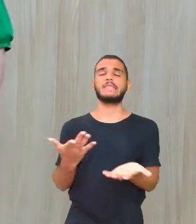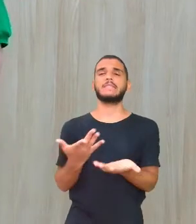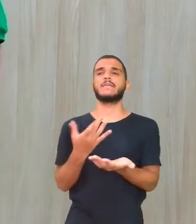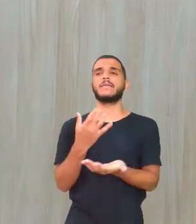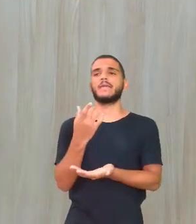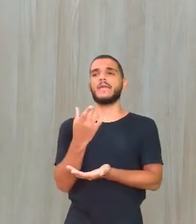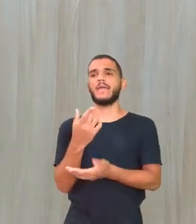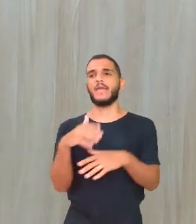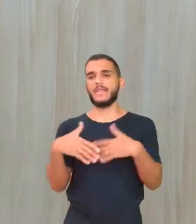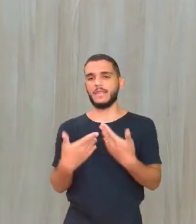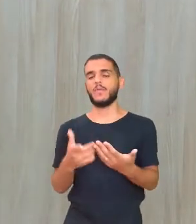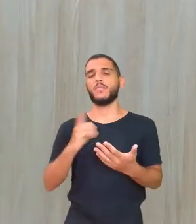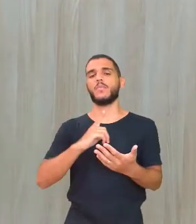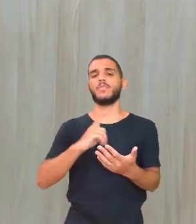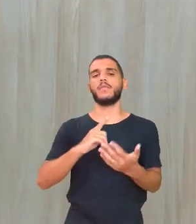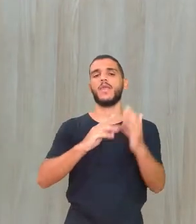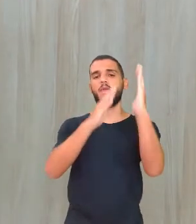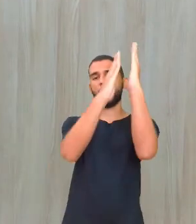ponto O,